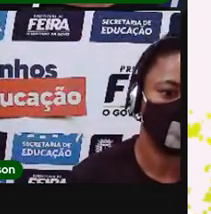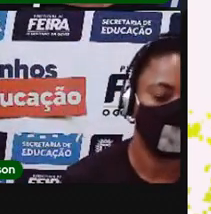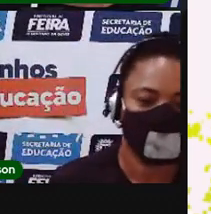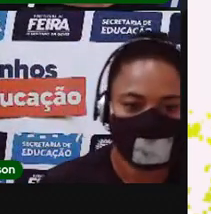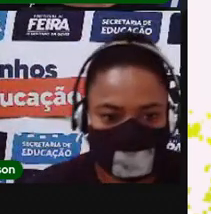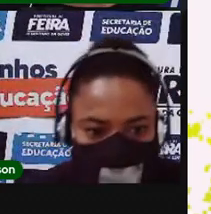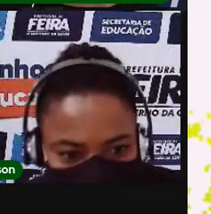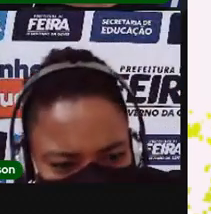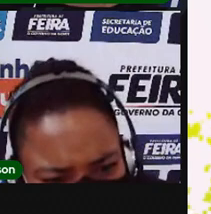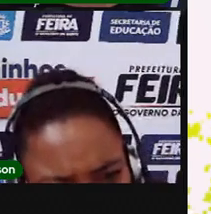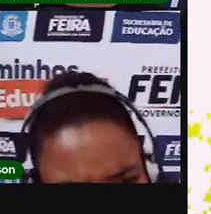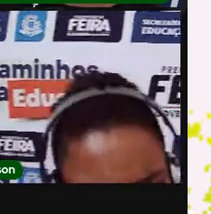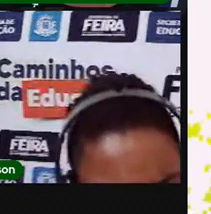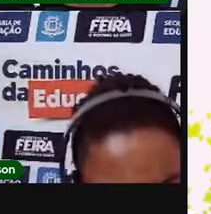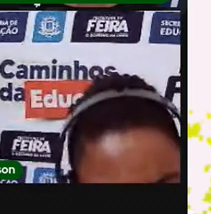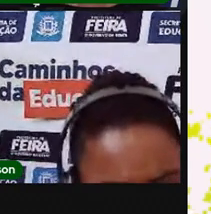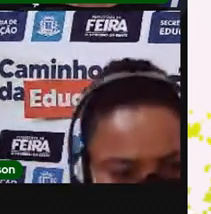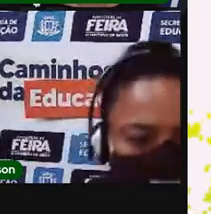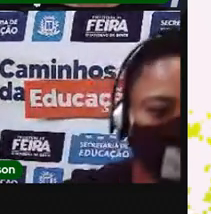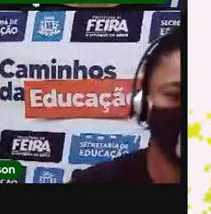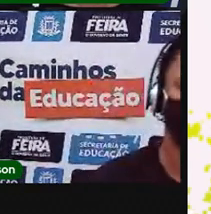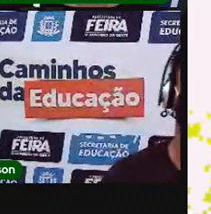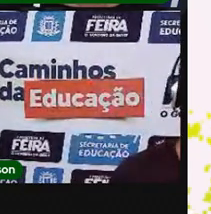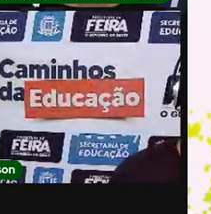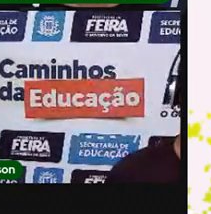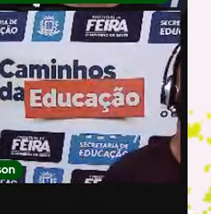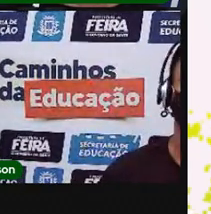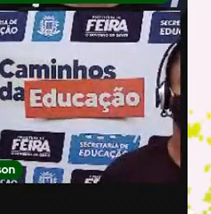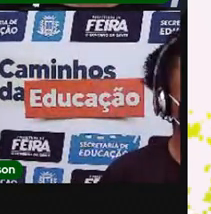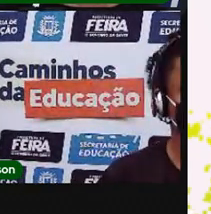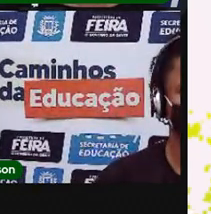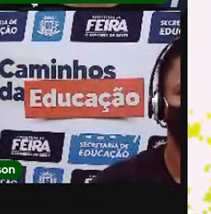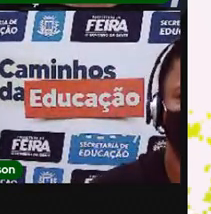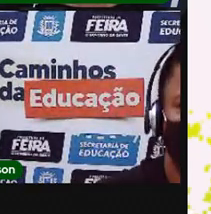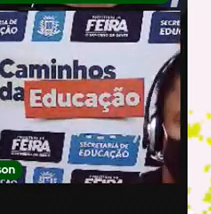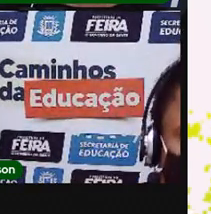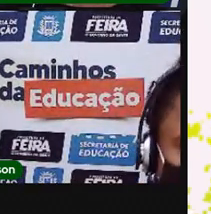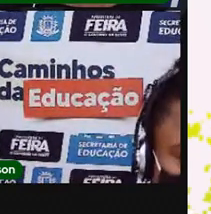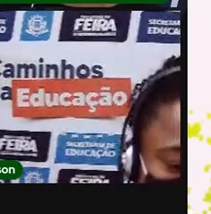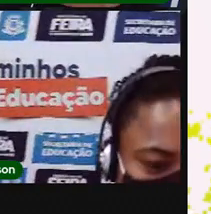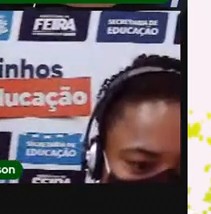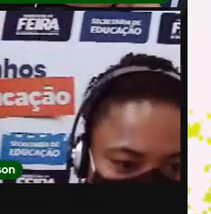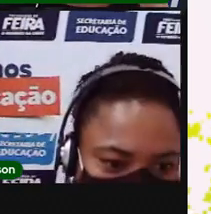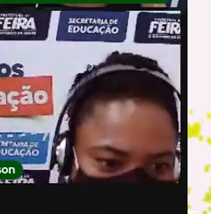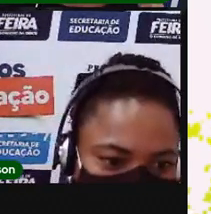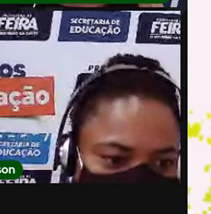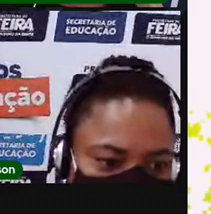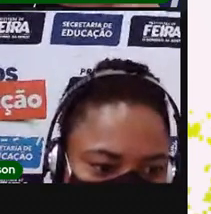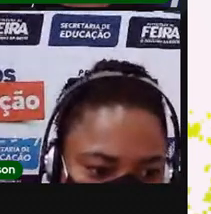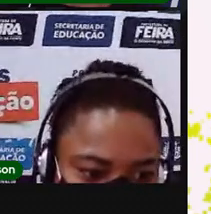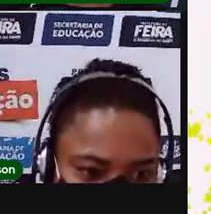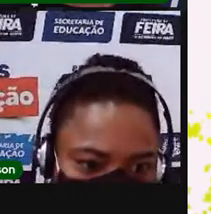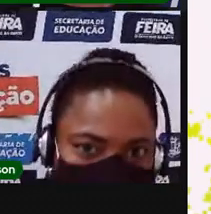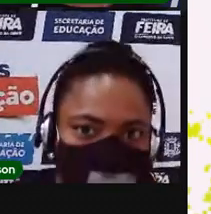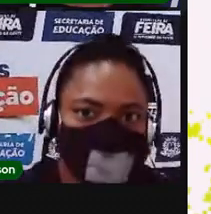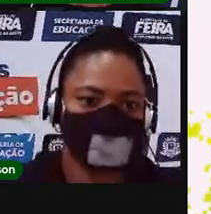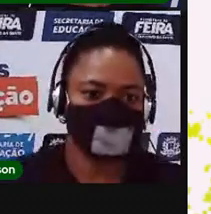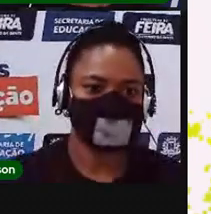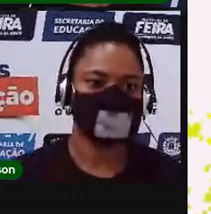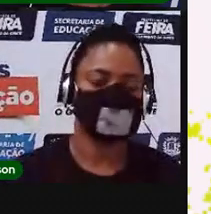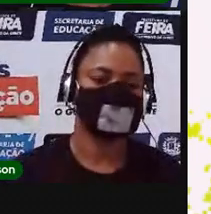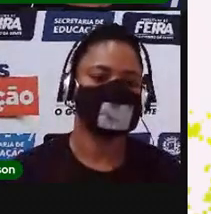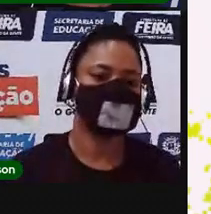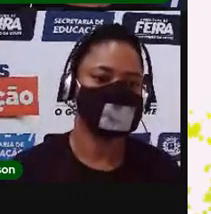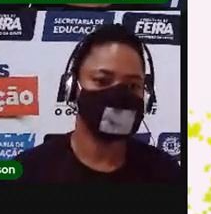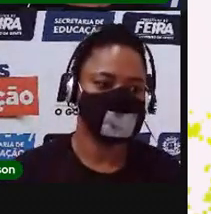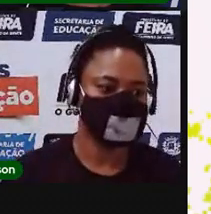sei não, não sabe o que é. Né? Outro estudante colocou: trata da força transformadora dos adolescentes,